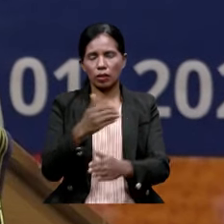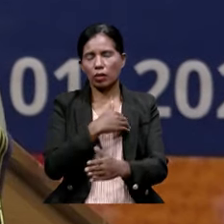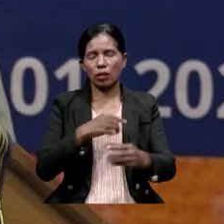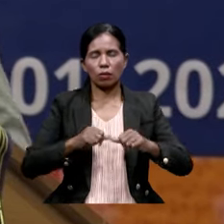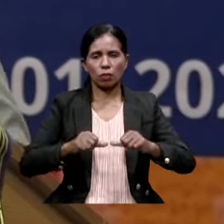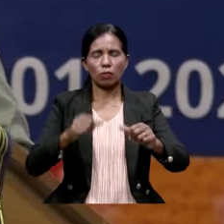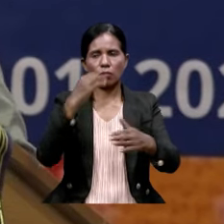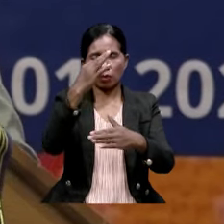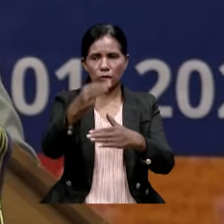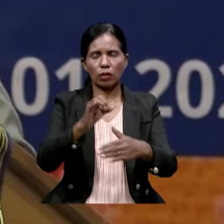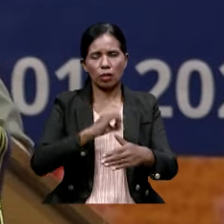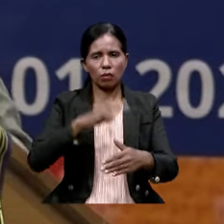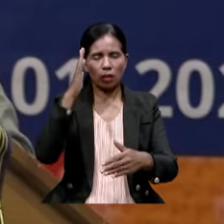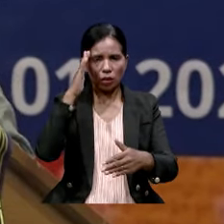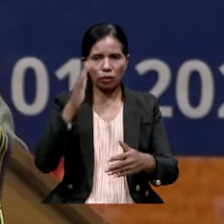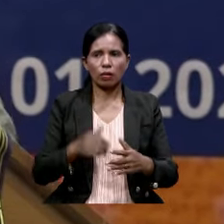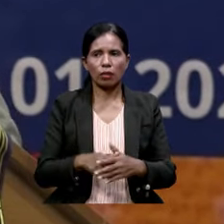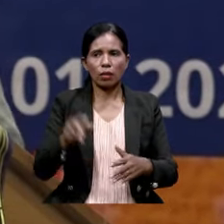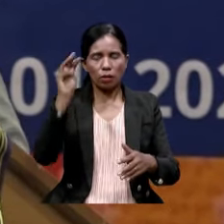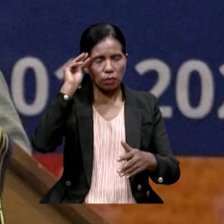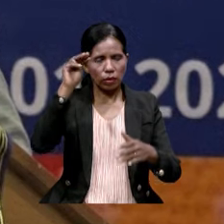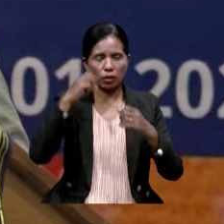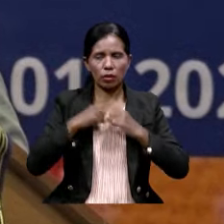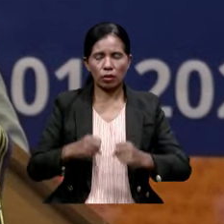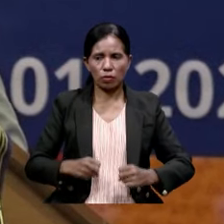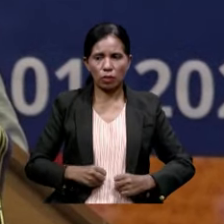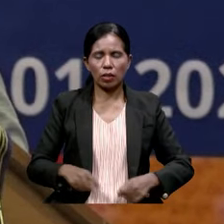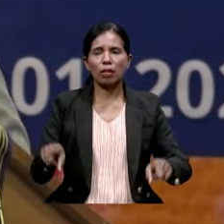UEI. Na verdade, o Ministério da Saúde, a nessa